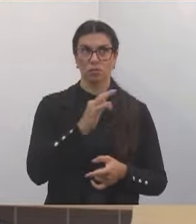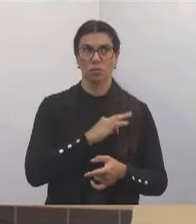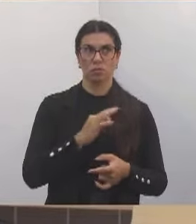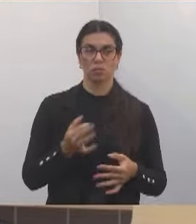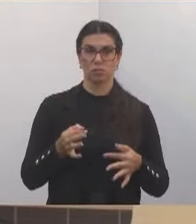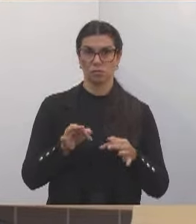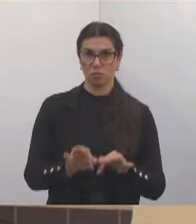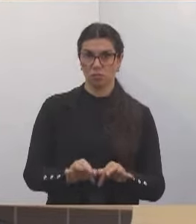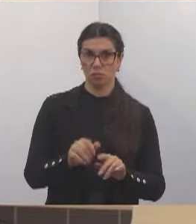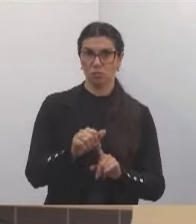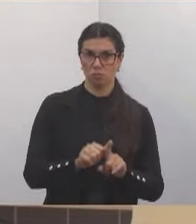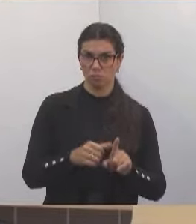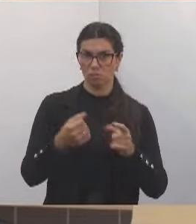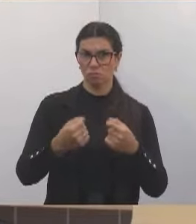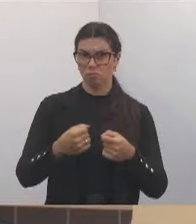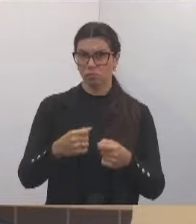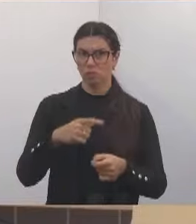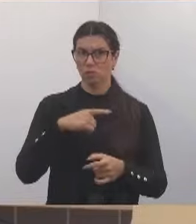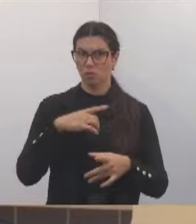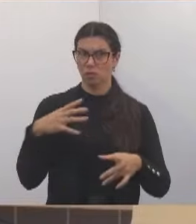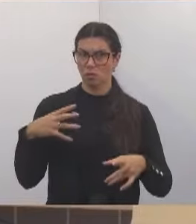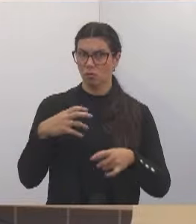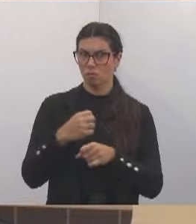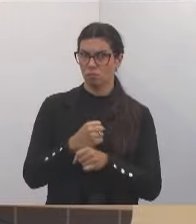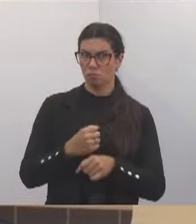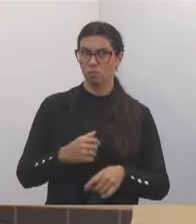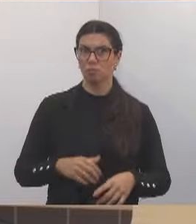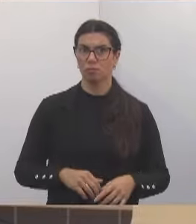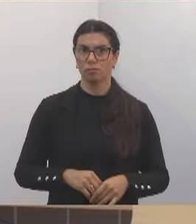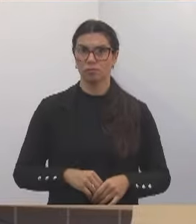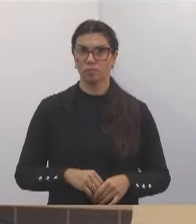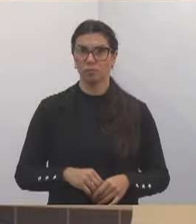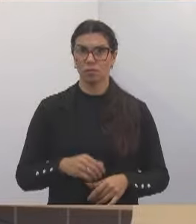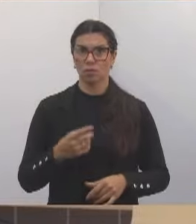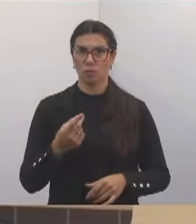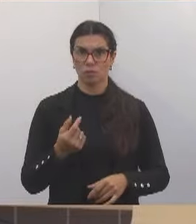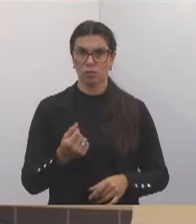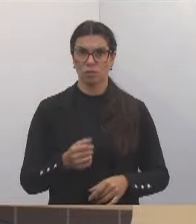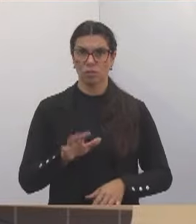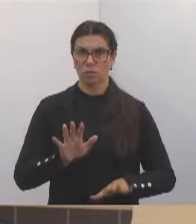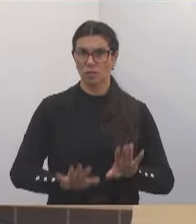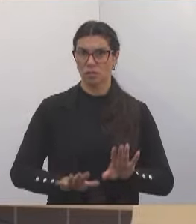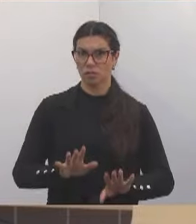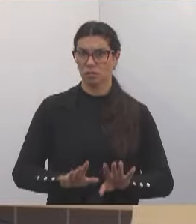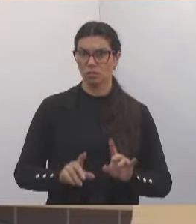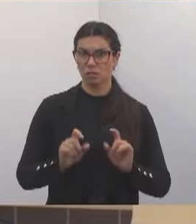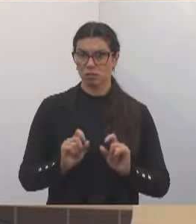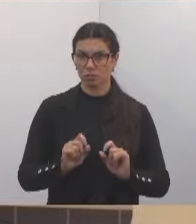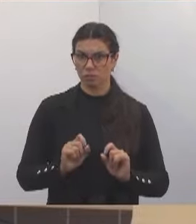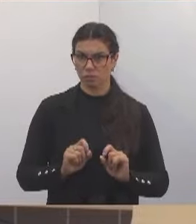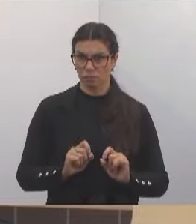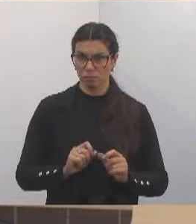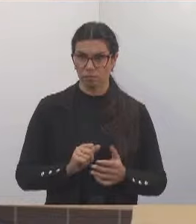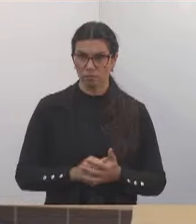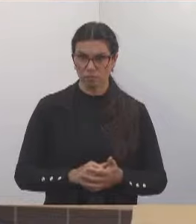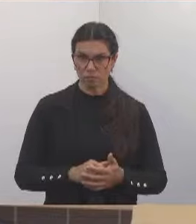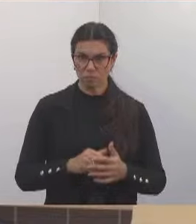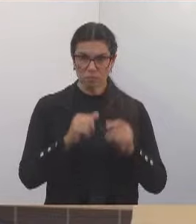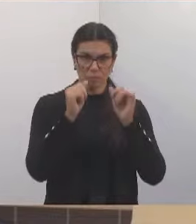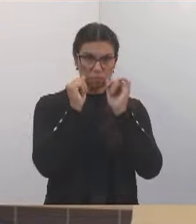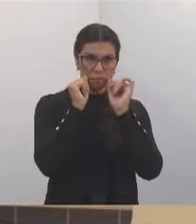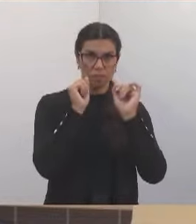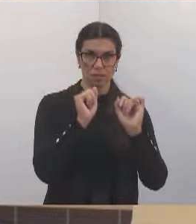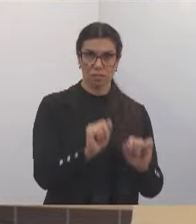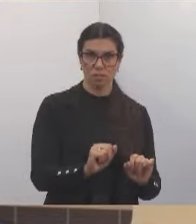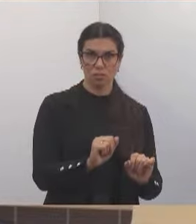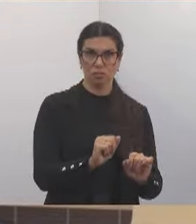mês. O dinheiro que às vezes sai do bolso desses trabalhadores, falta na